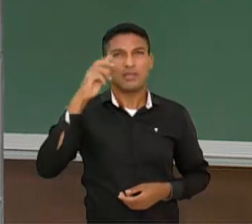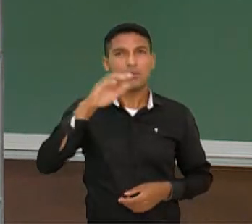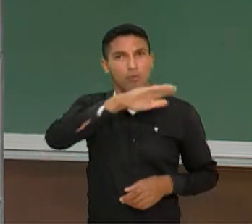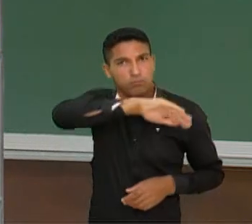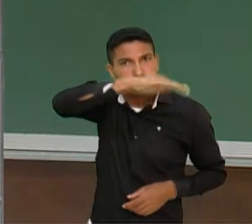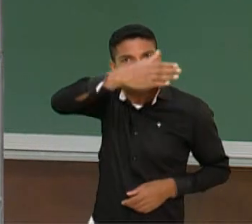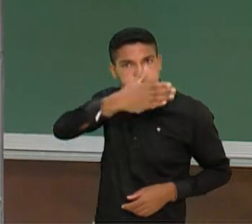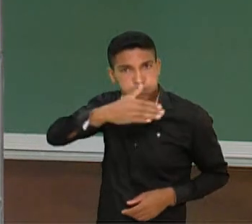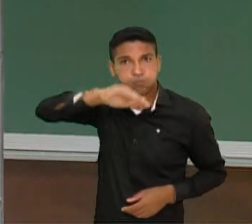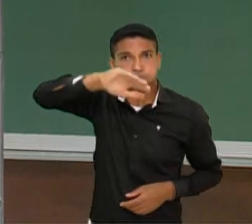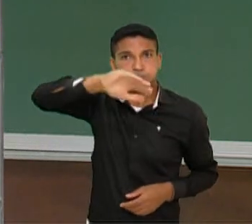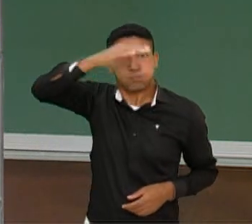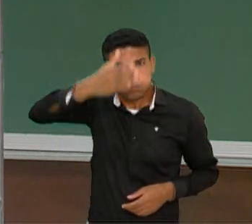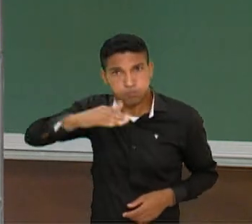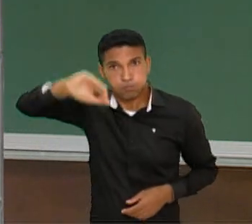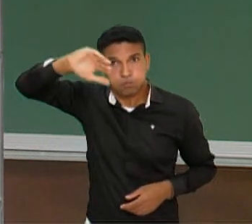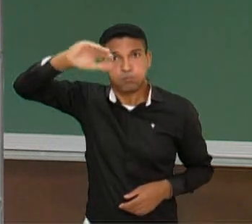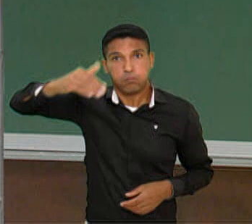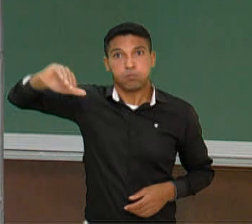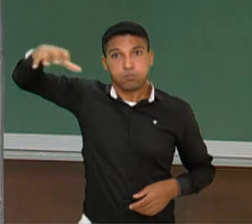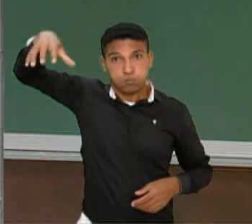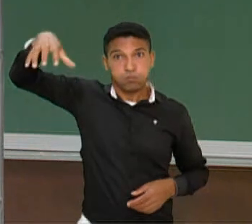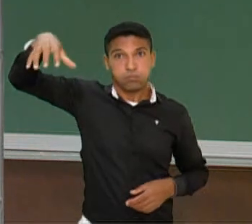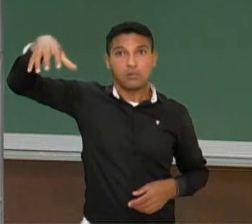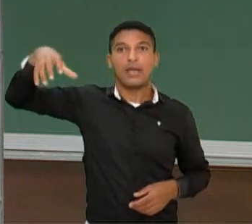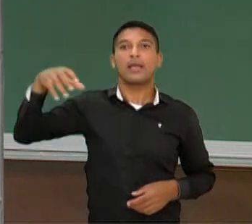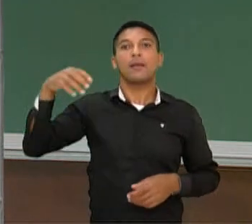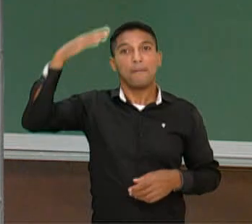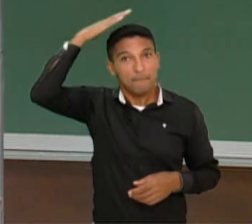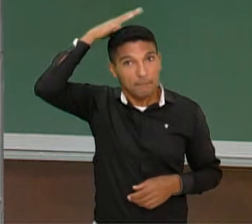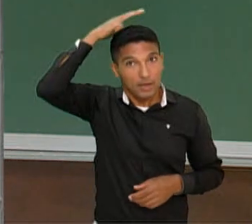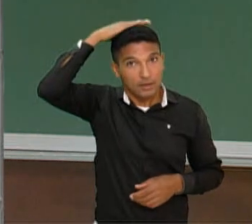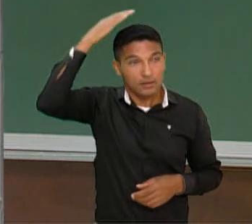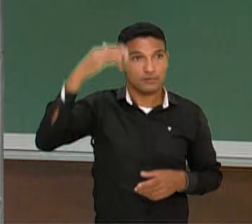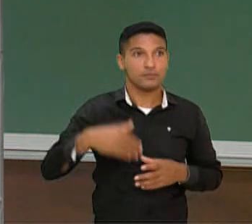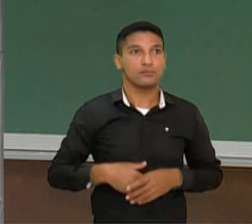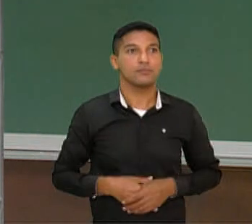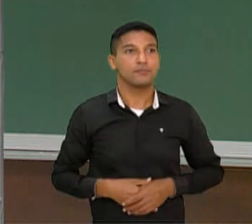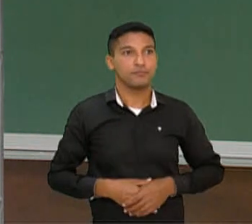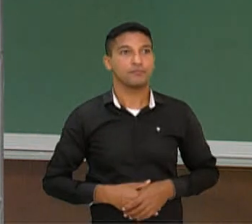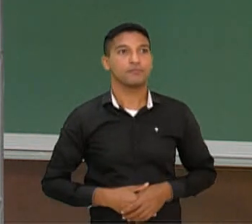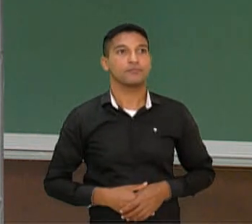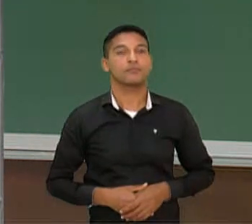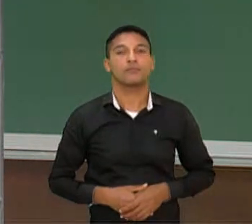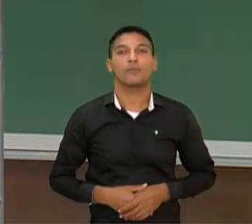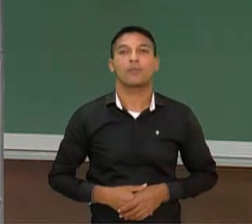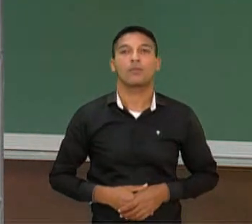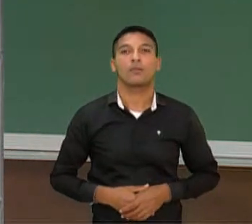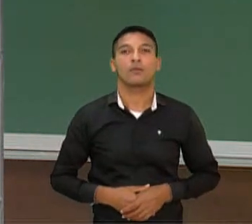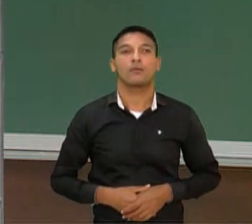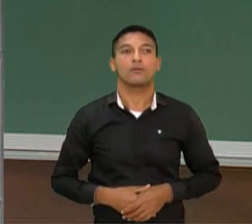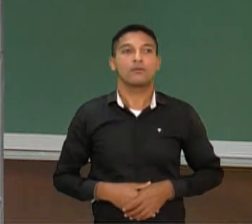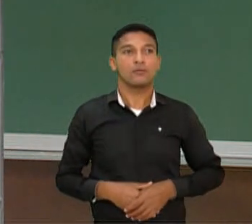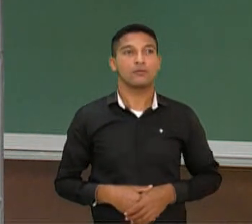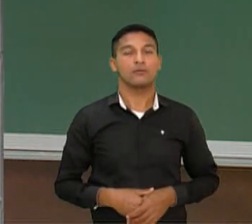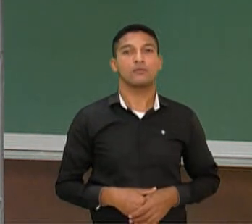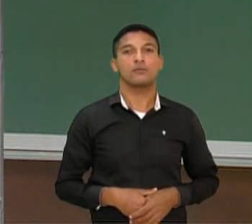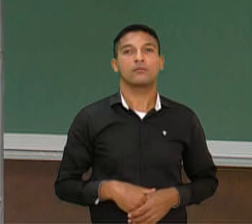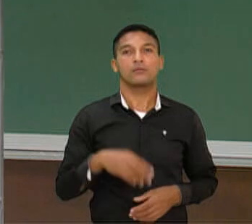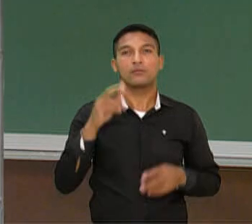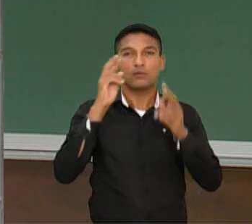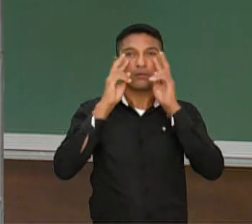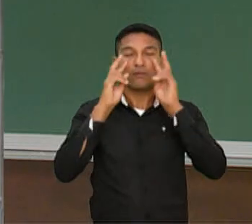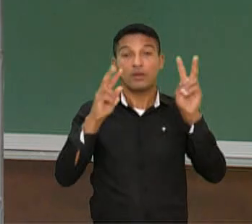paranaense, que também recebem os nomes regionais de acordo com sua localização geográfica. Sobre as